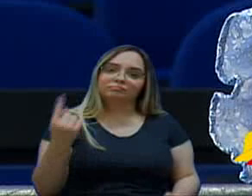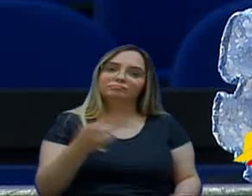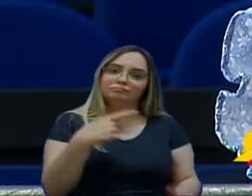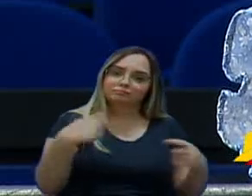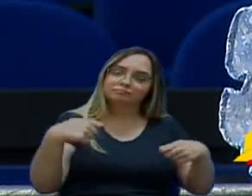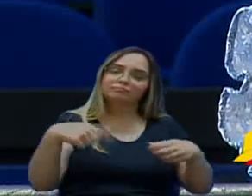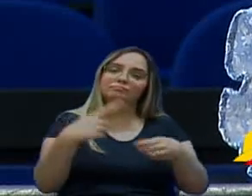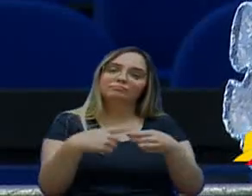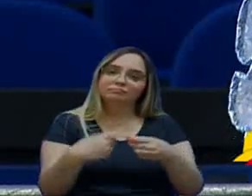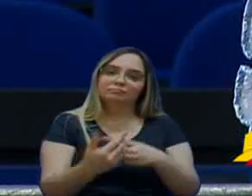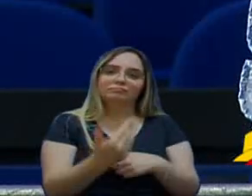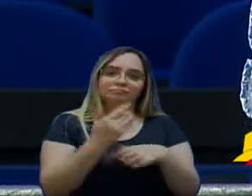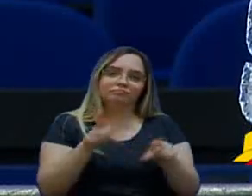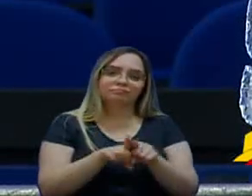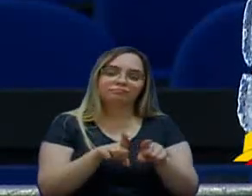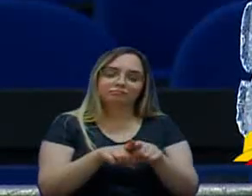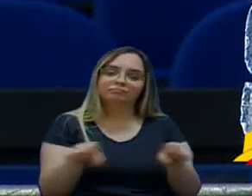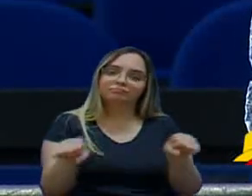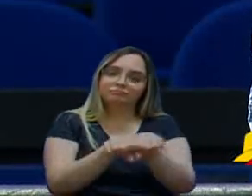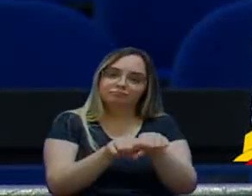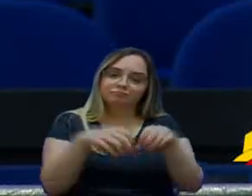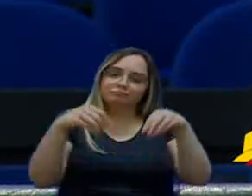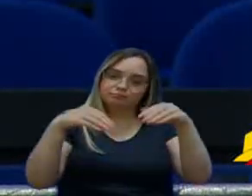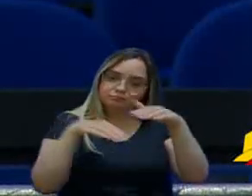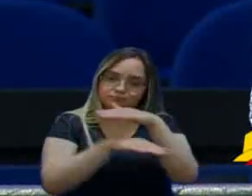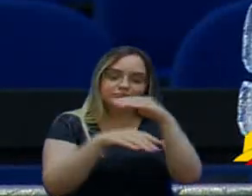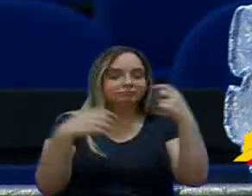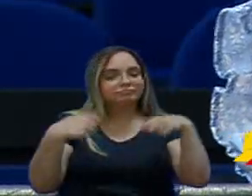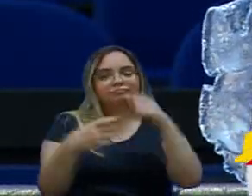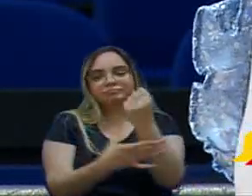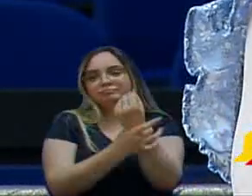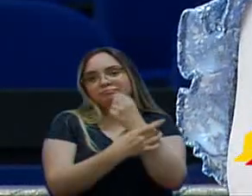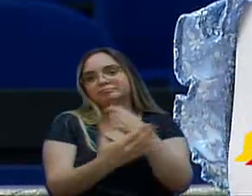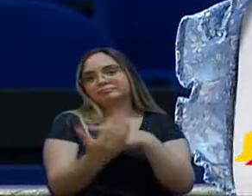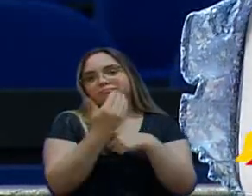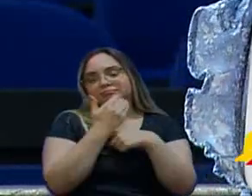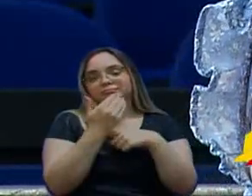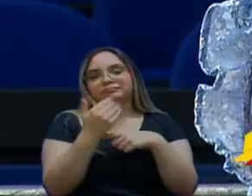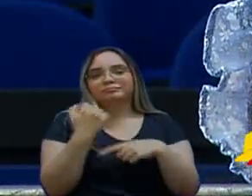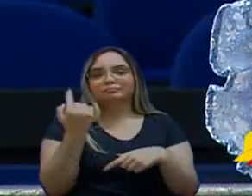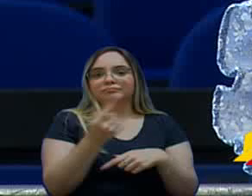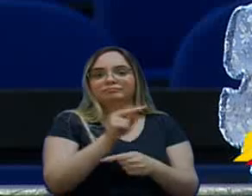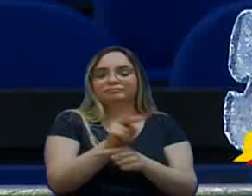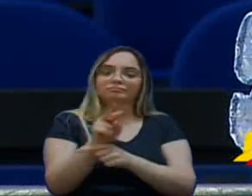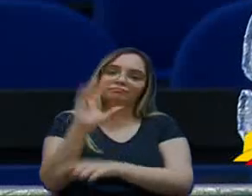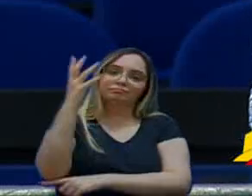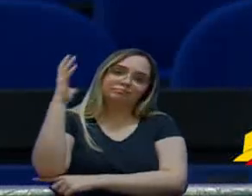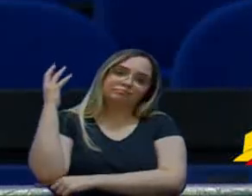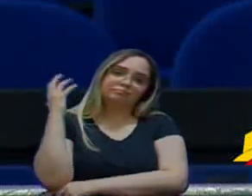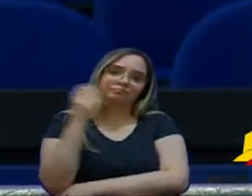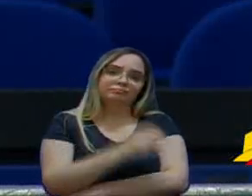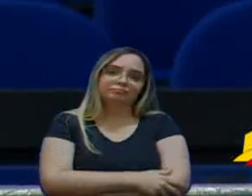cidade. E o acabamento subterrâneo é muito mais seguro e protege as nossas árvores